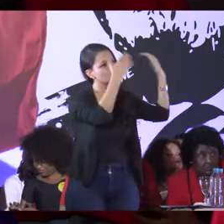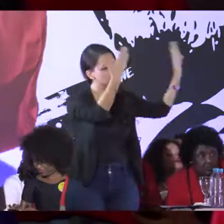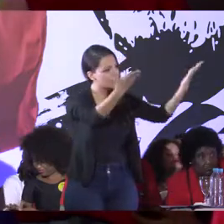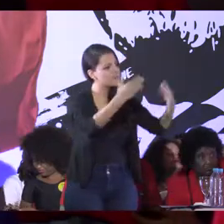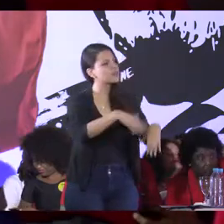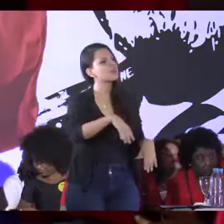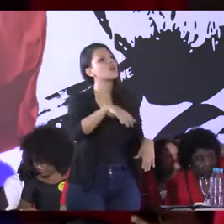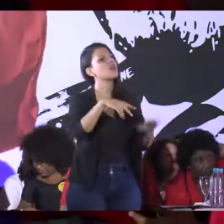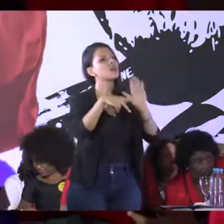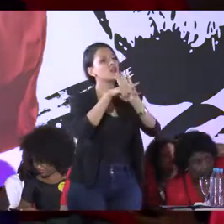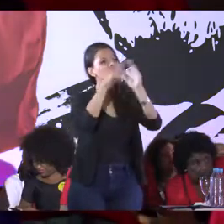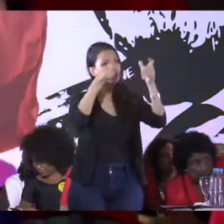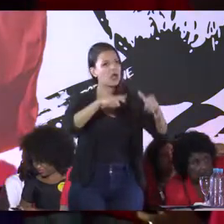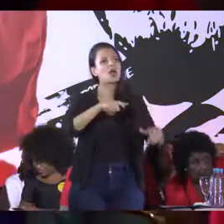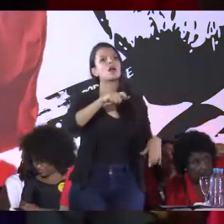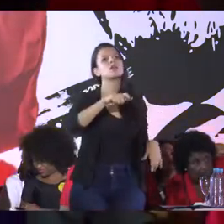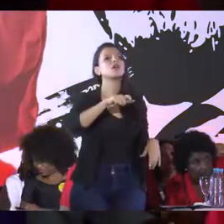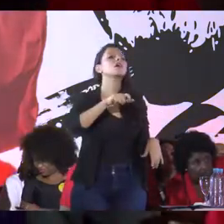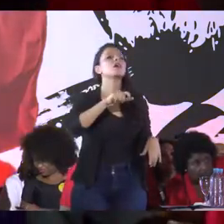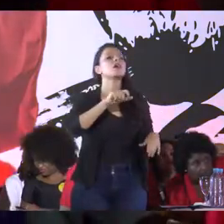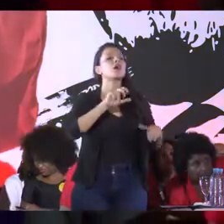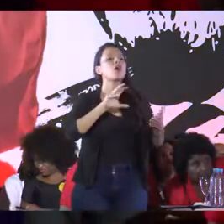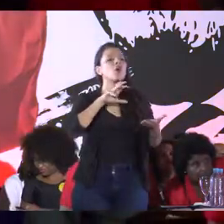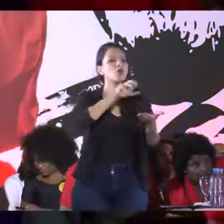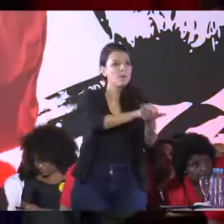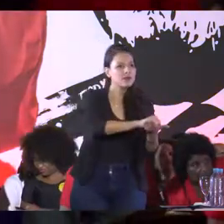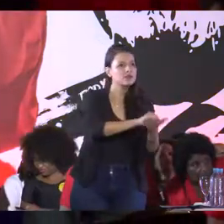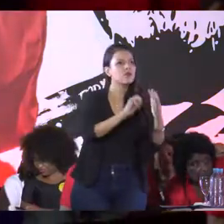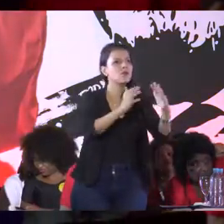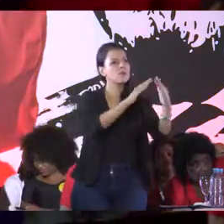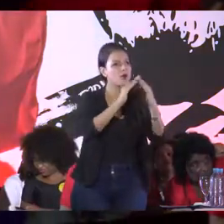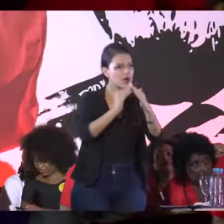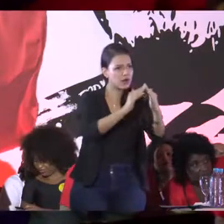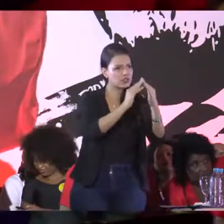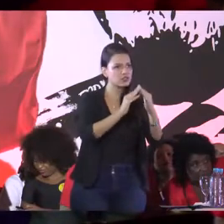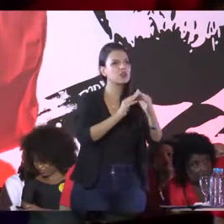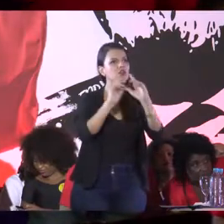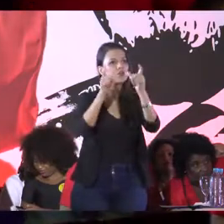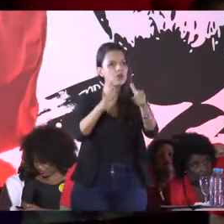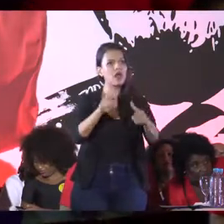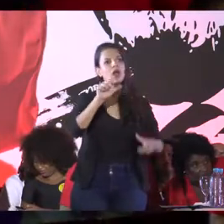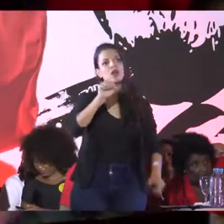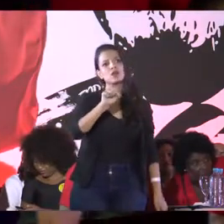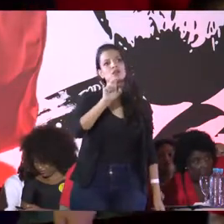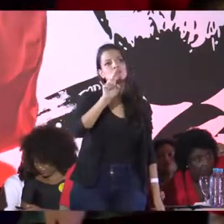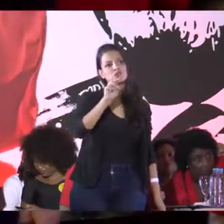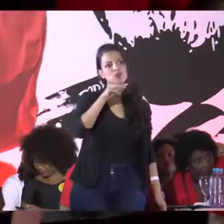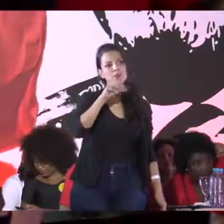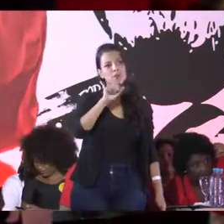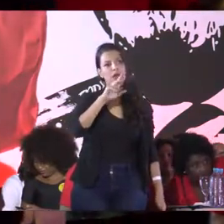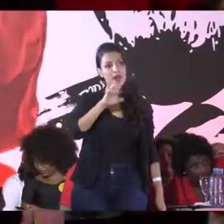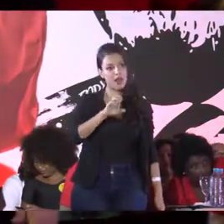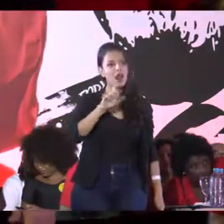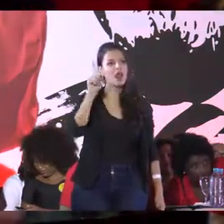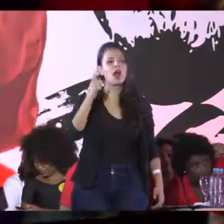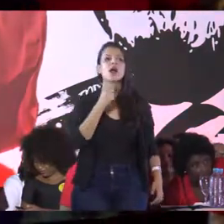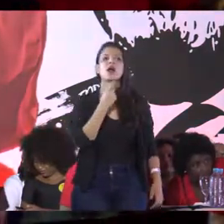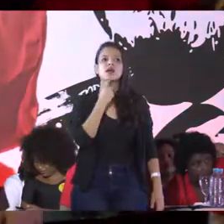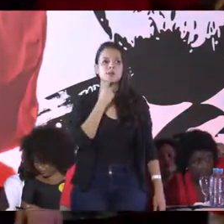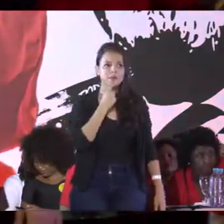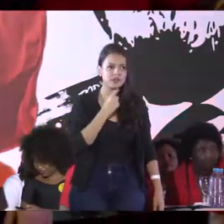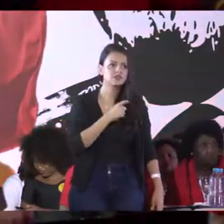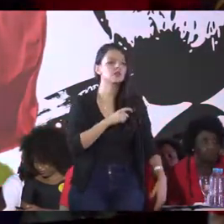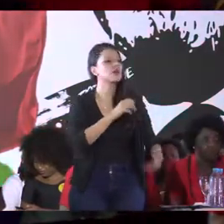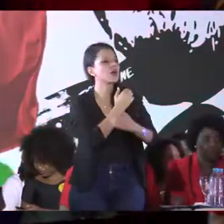da Vila Soma, ocupação de moradia em Sumaré, região metropolitana de Campinas. Um abraço ao